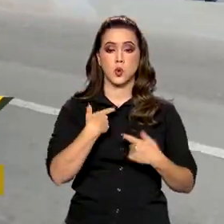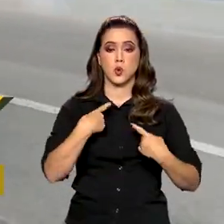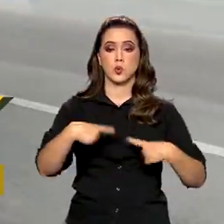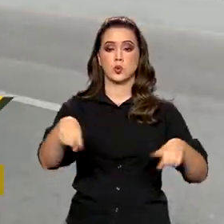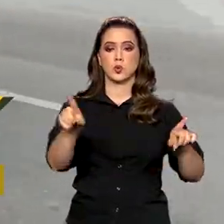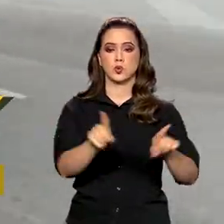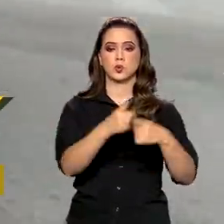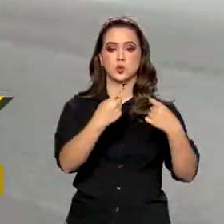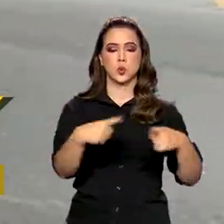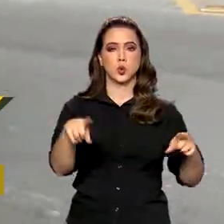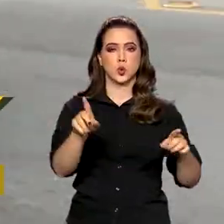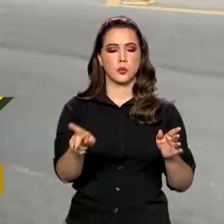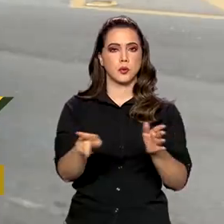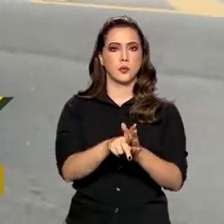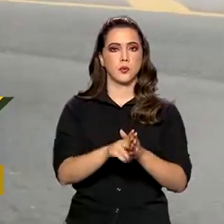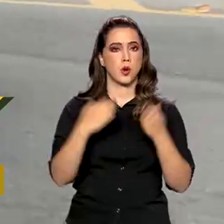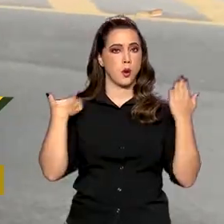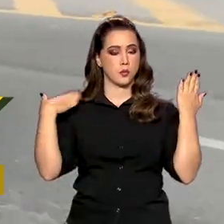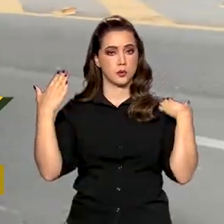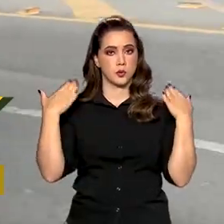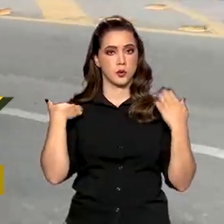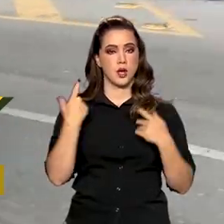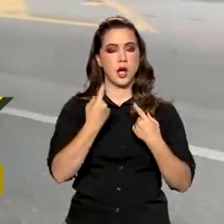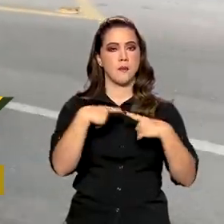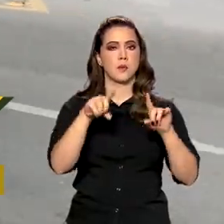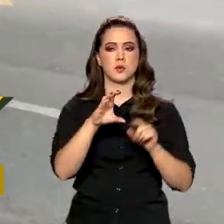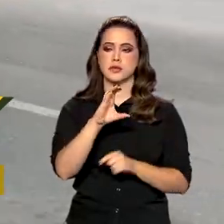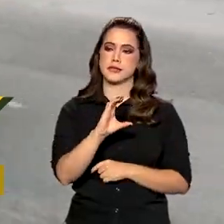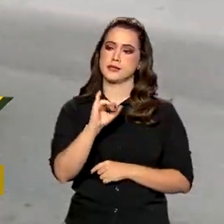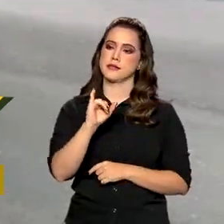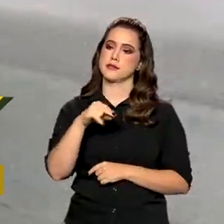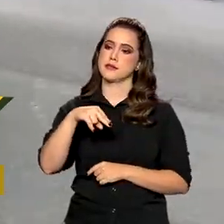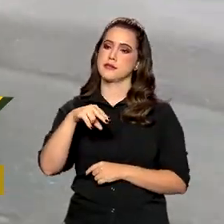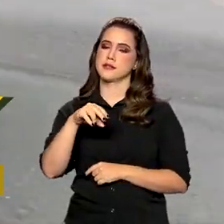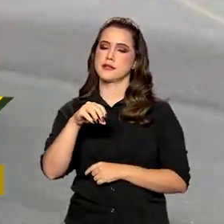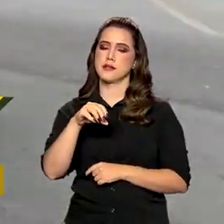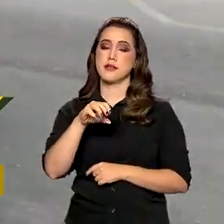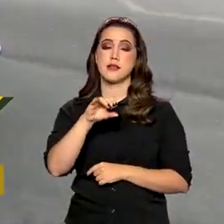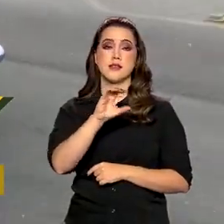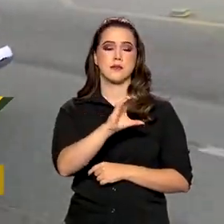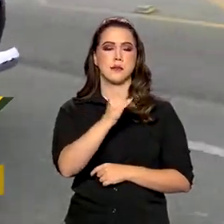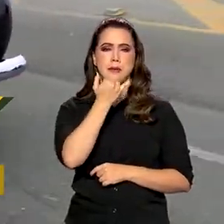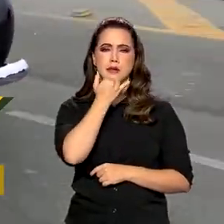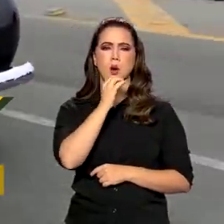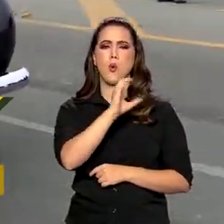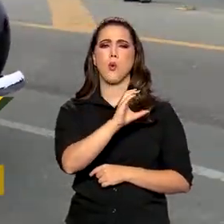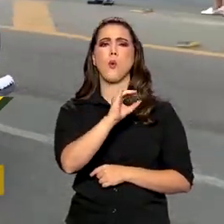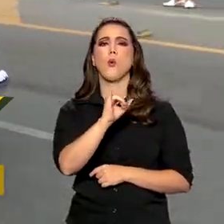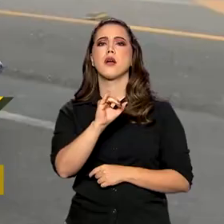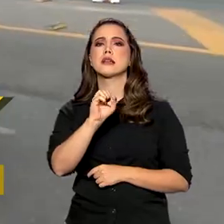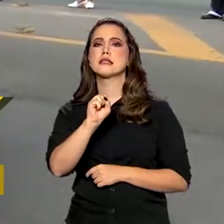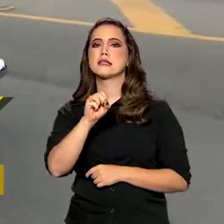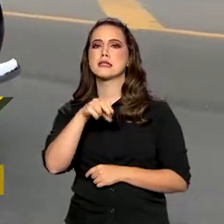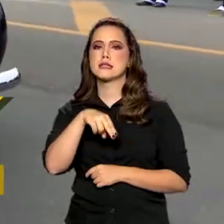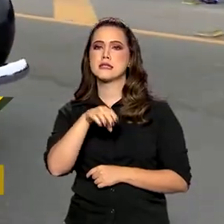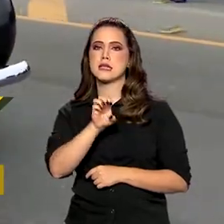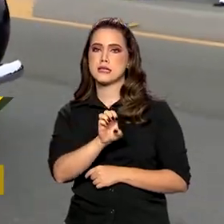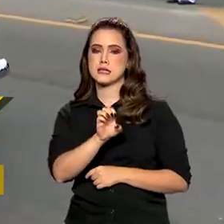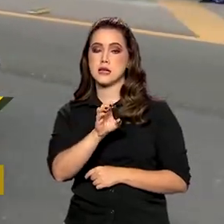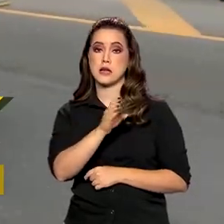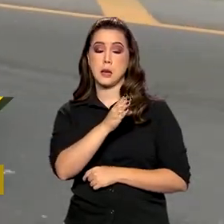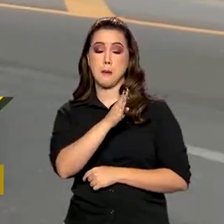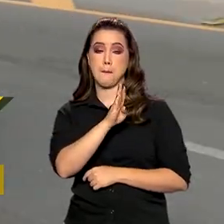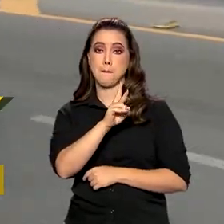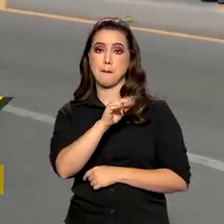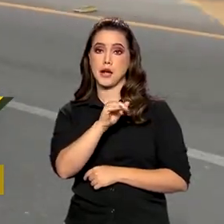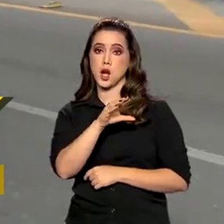de fuzileiros navais a canção Cisne Branco, né, que é a canção símbolo da Marinha do Brasil. Passando pelas tropas da